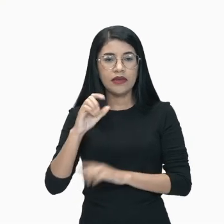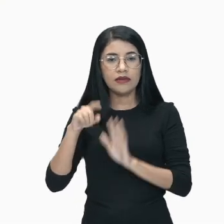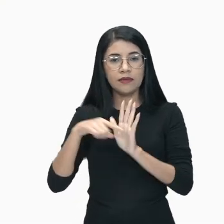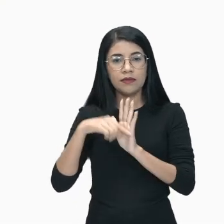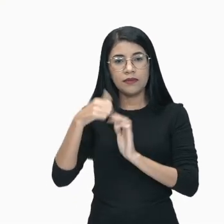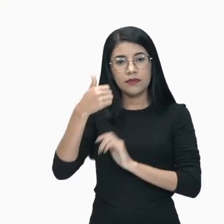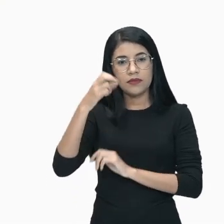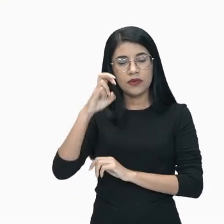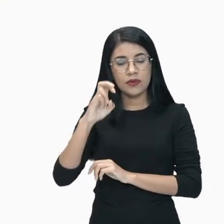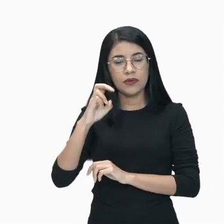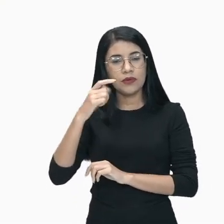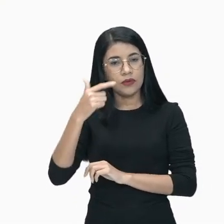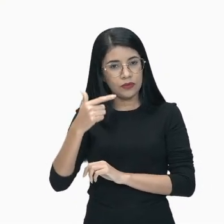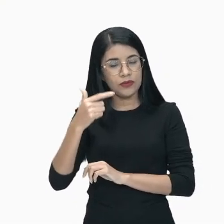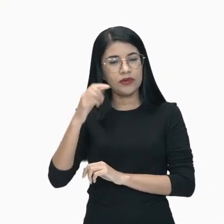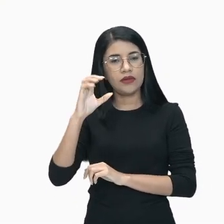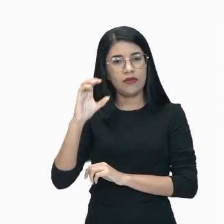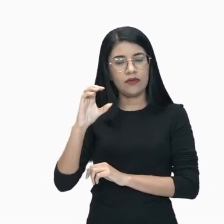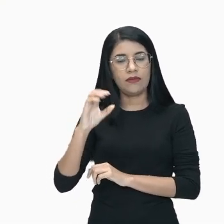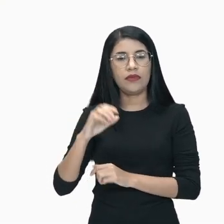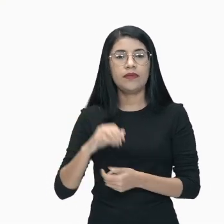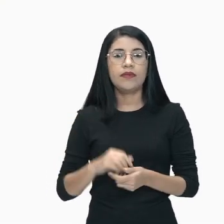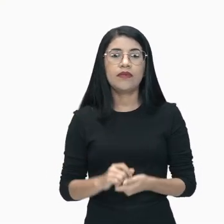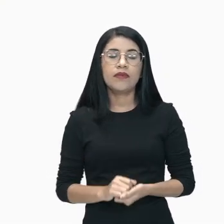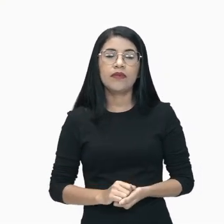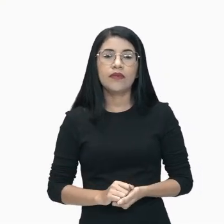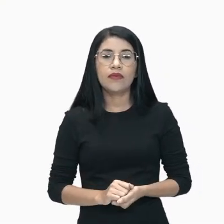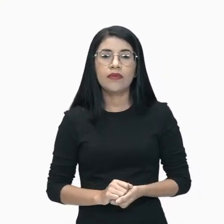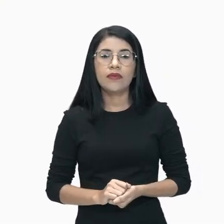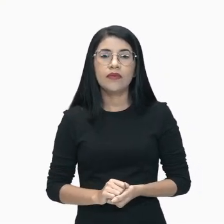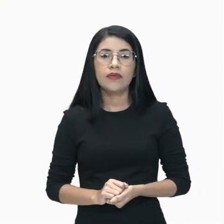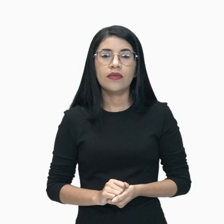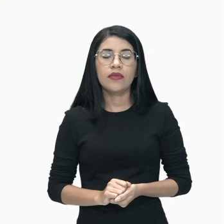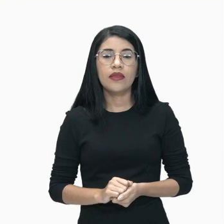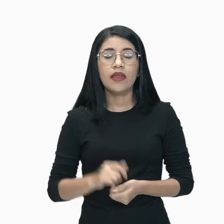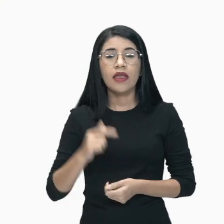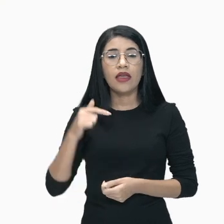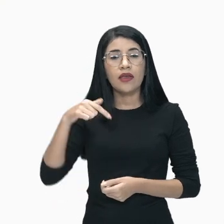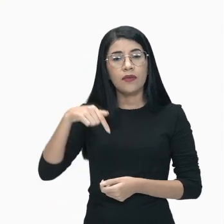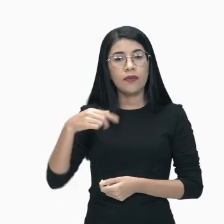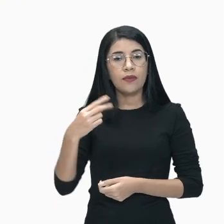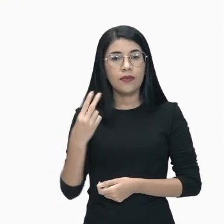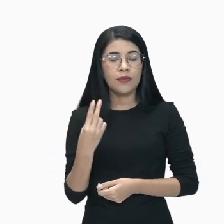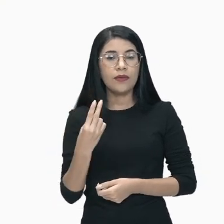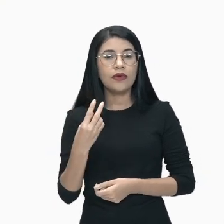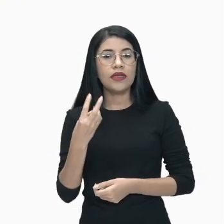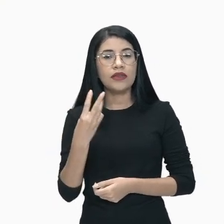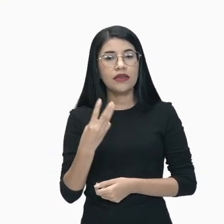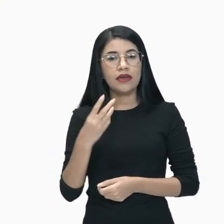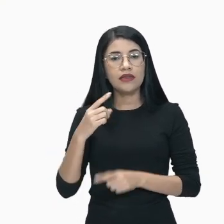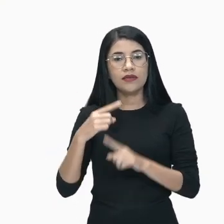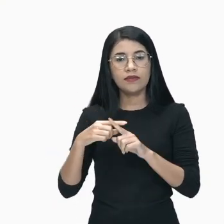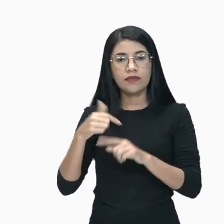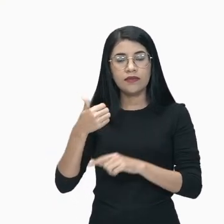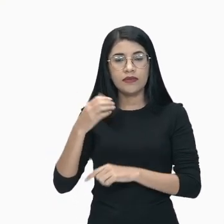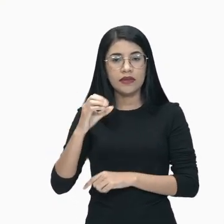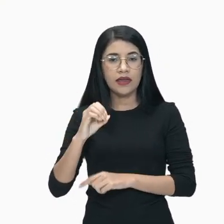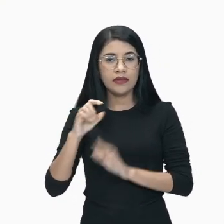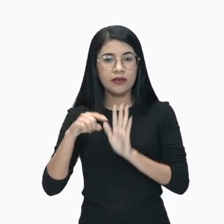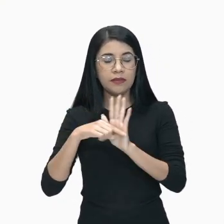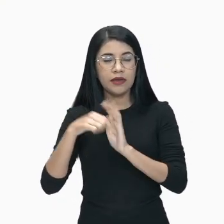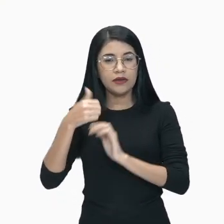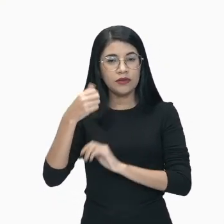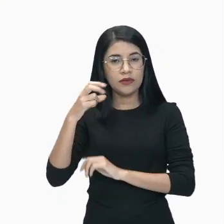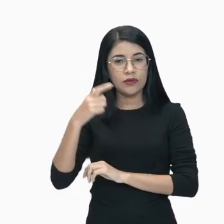Coulomb, tá bom? Um valor bem pequenininho de carga. E o Q2, 3 vezes 10 a menos